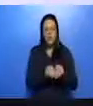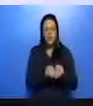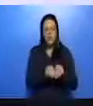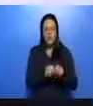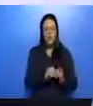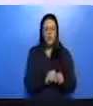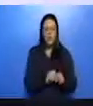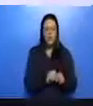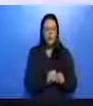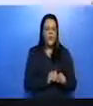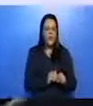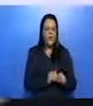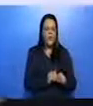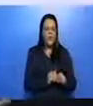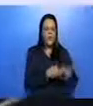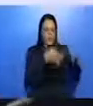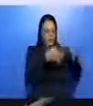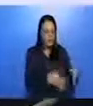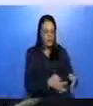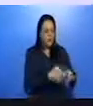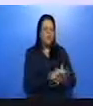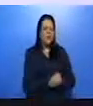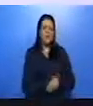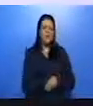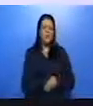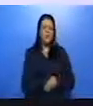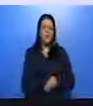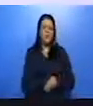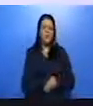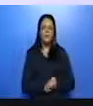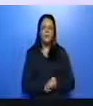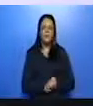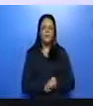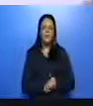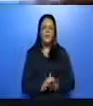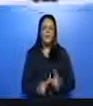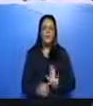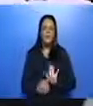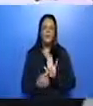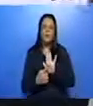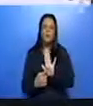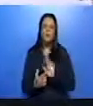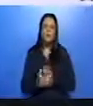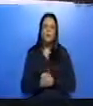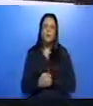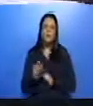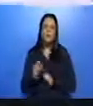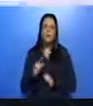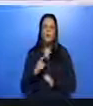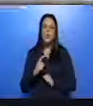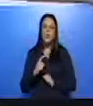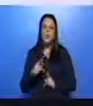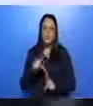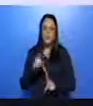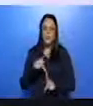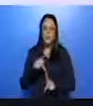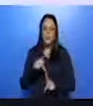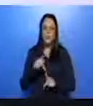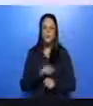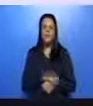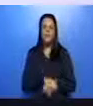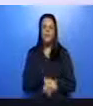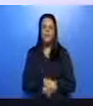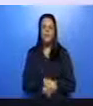apresenta também uma preposição. Na objetiva indireta, que nós vimos anteriormente, completa o sentido do verbo e apresenta a